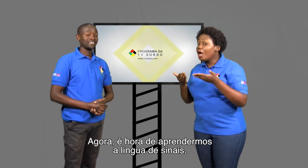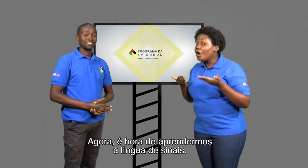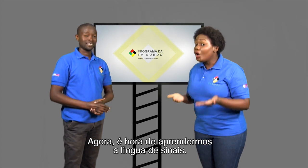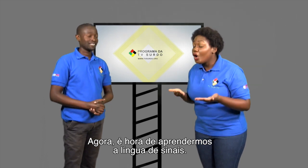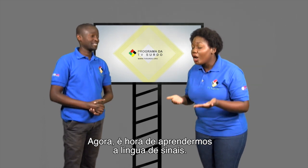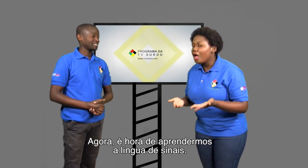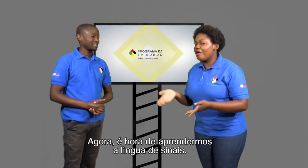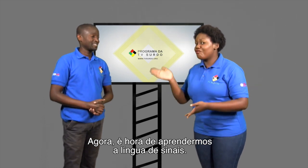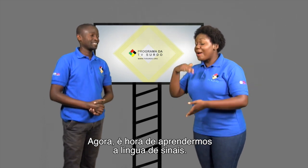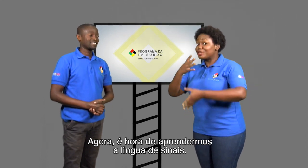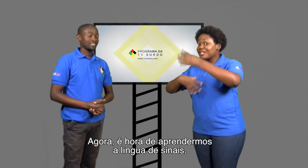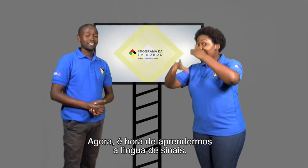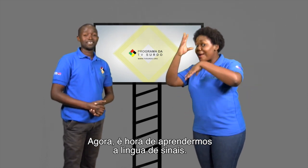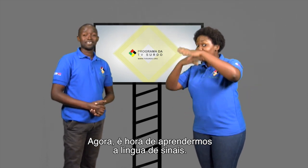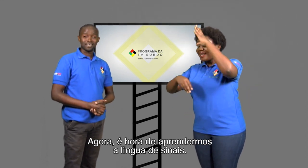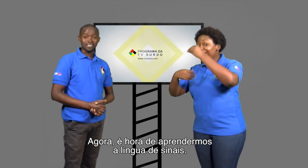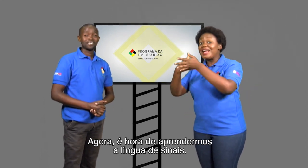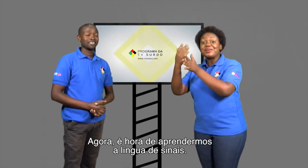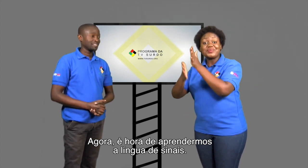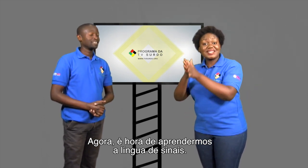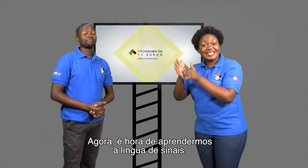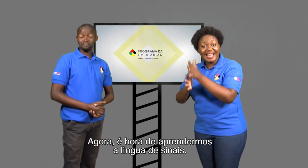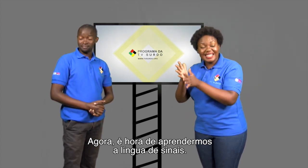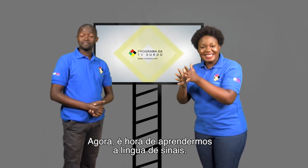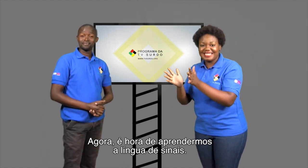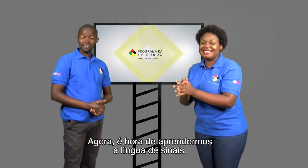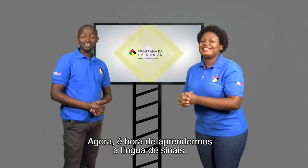Agora, é hora de aprender uns língua de sinais.